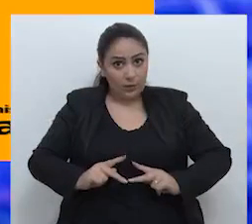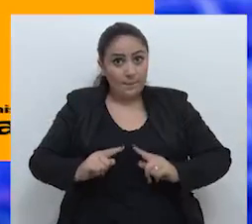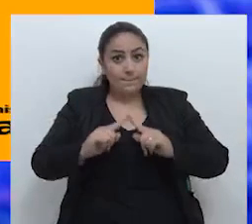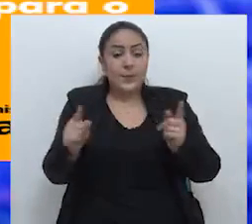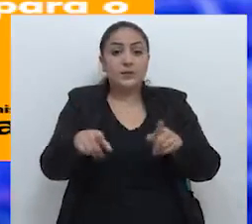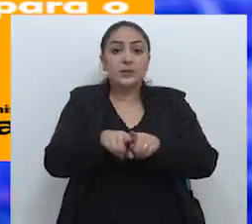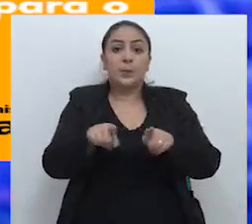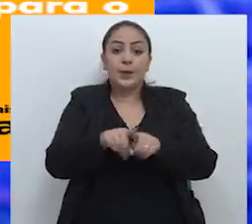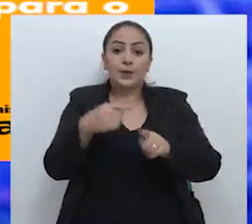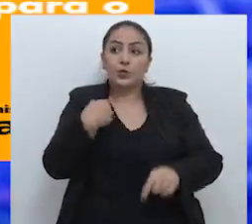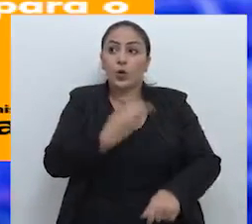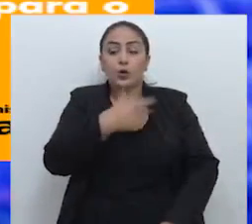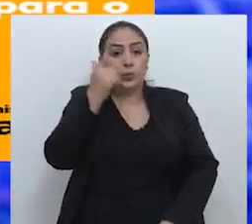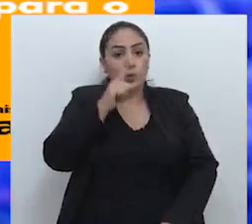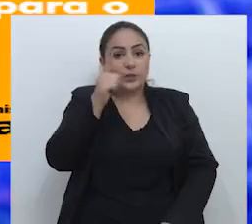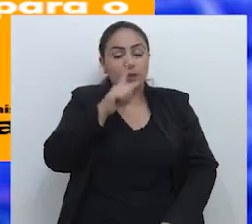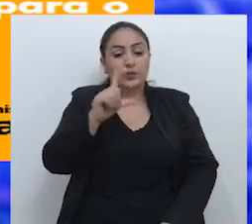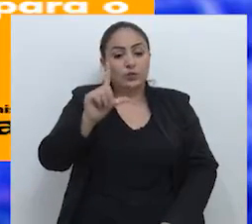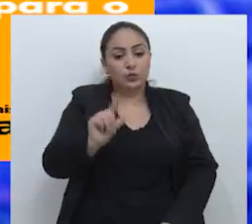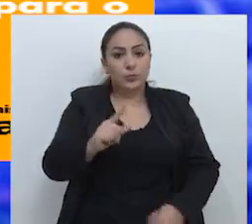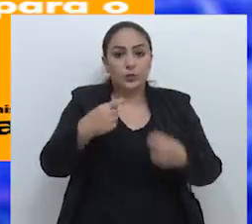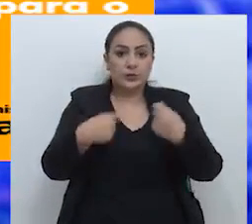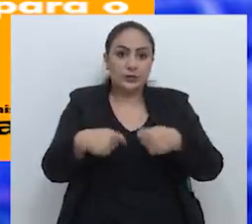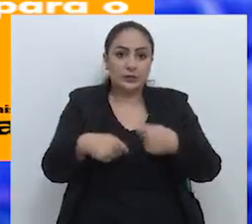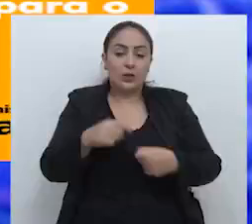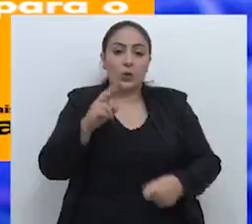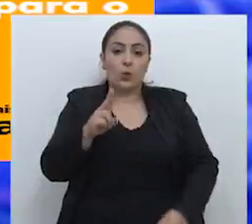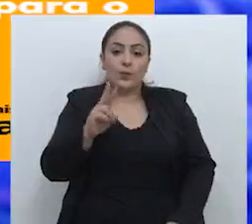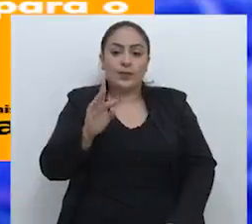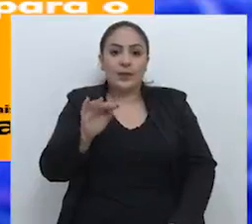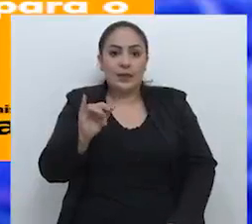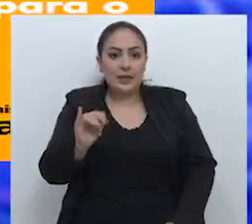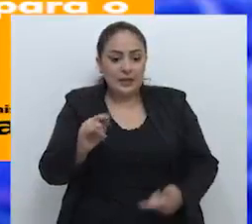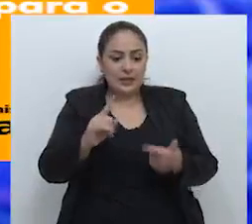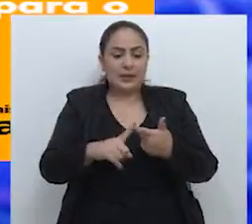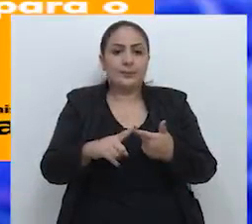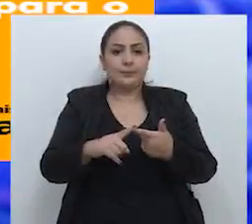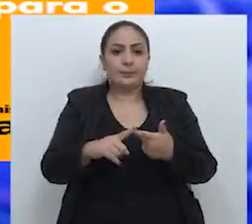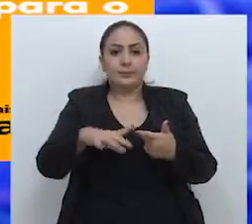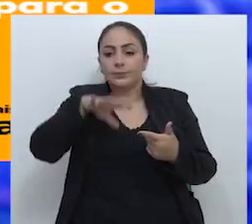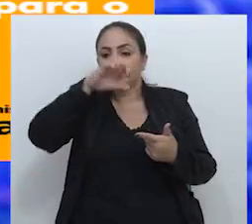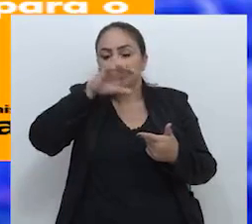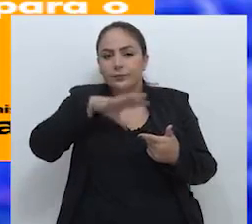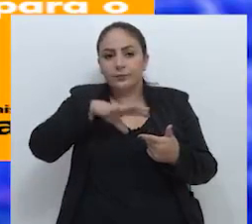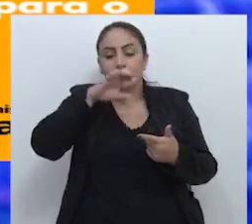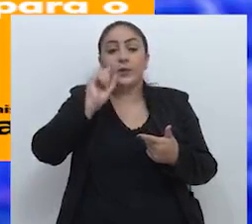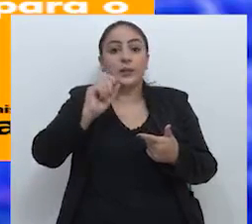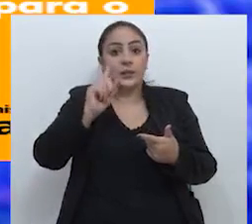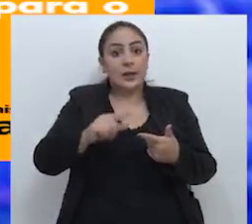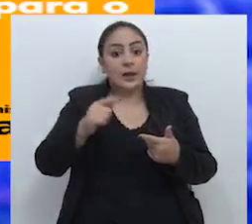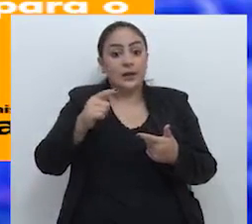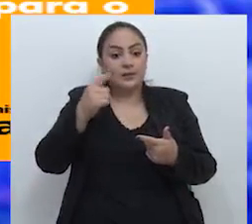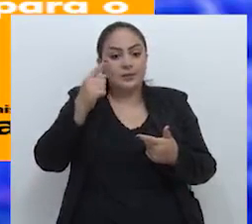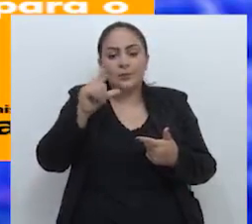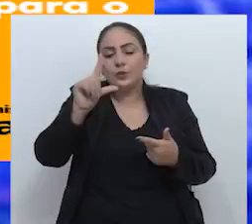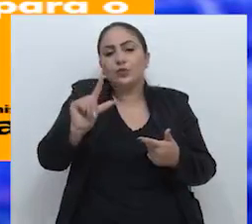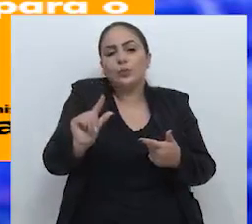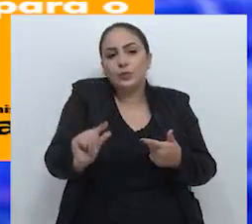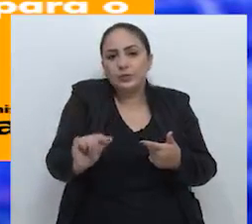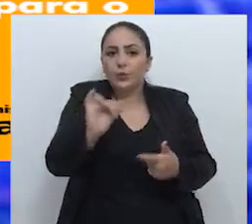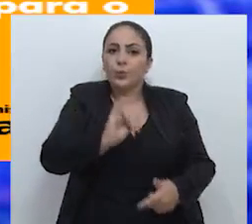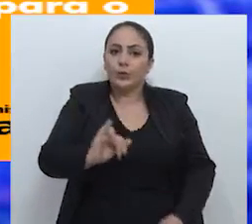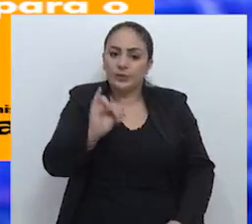também a gente consegue diminuir a necessidade de UTIs, ventilação mecânica, o que seria um grande